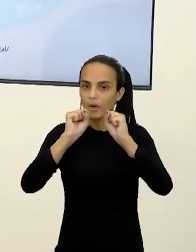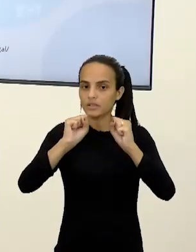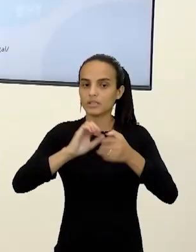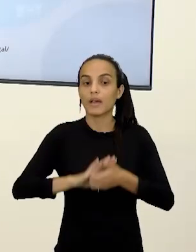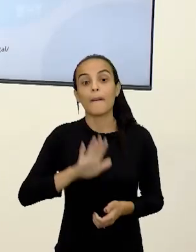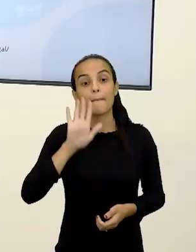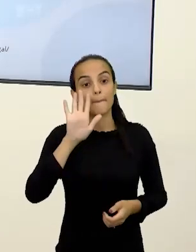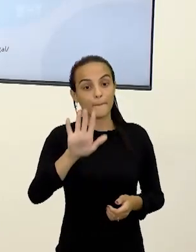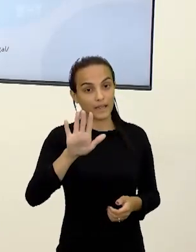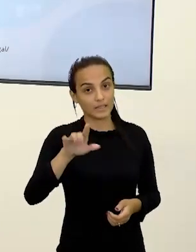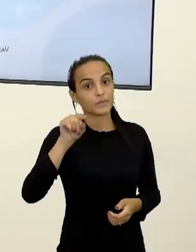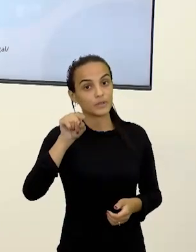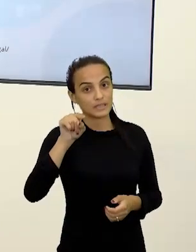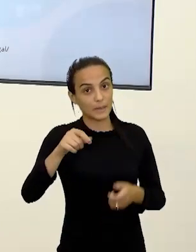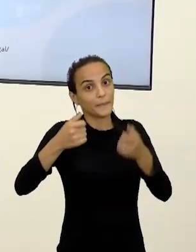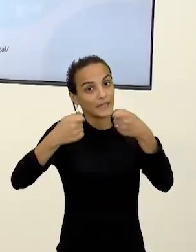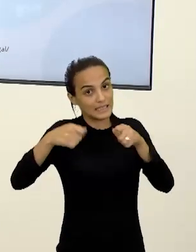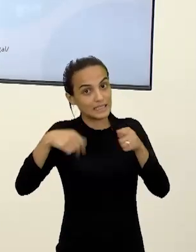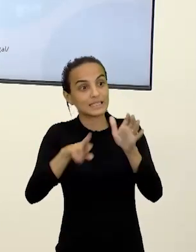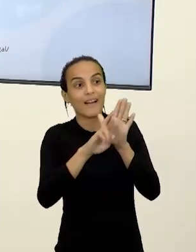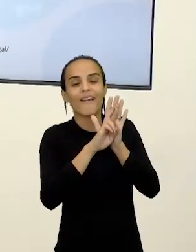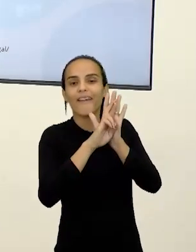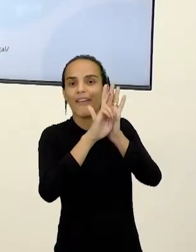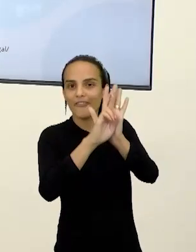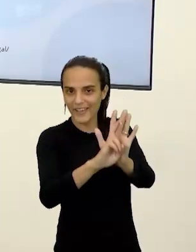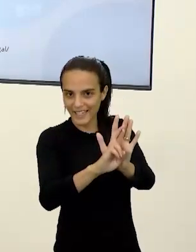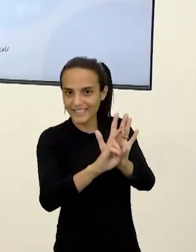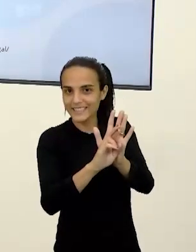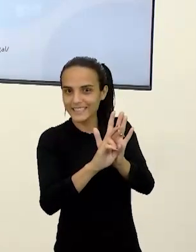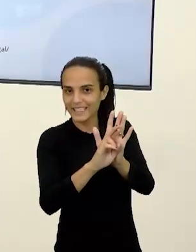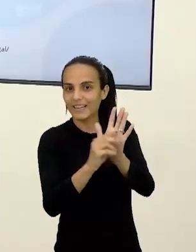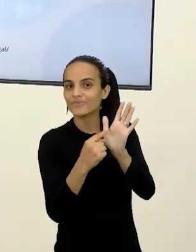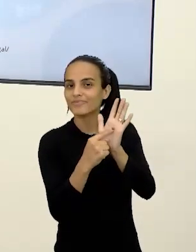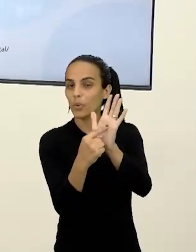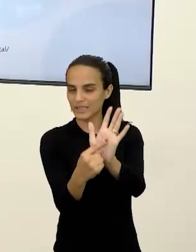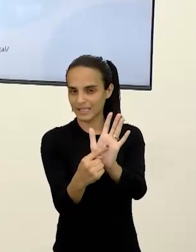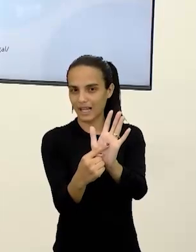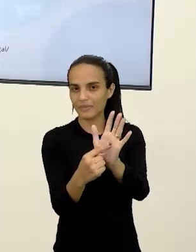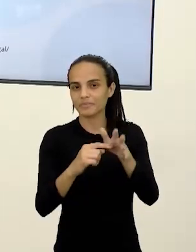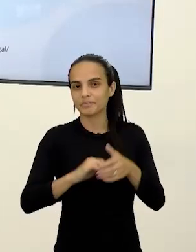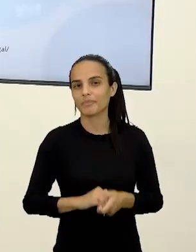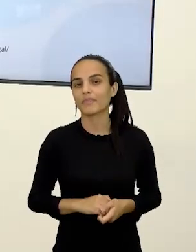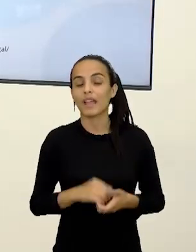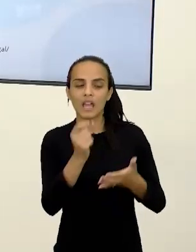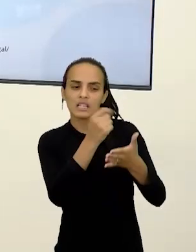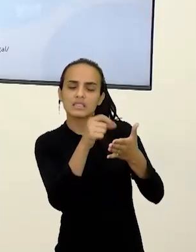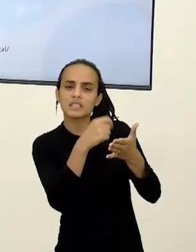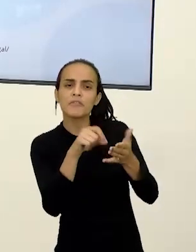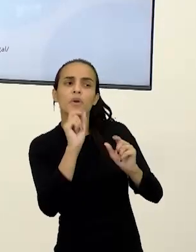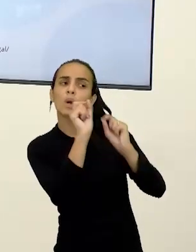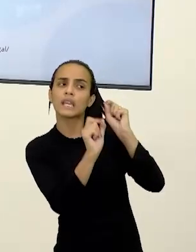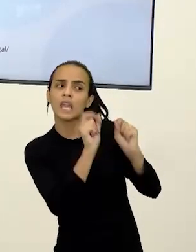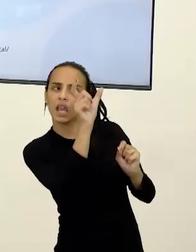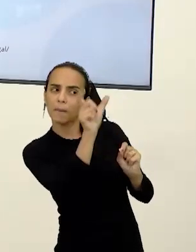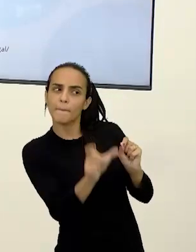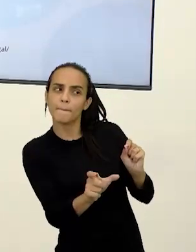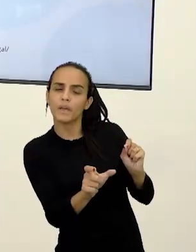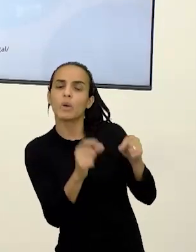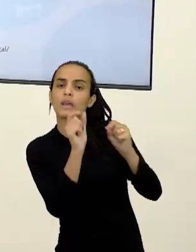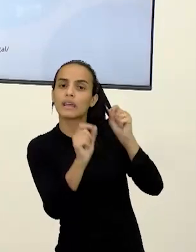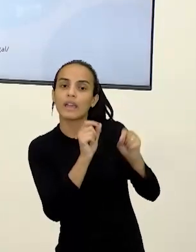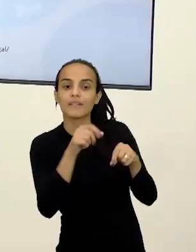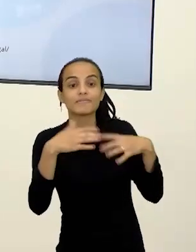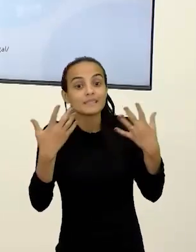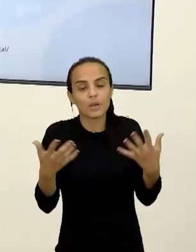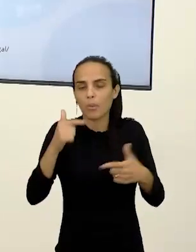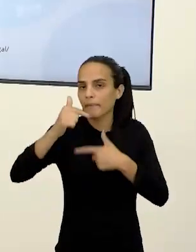você tem que dar a referência de onde você tirou, quem foi que escreveu. Então, né, mesmo trabalhos que a gente executa durante a vida, ou